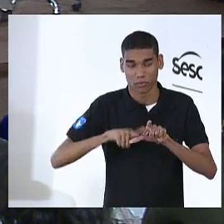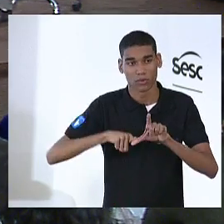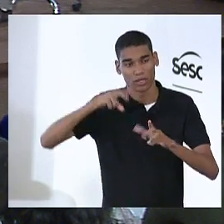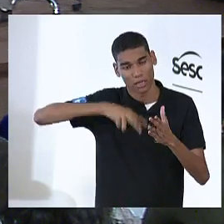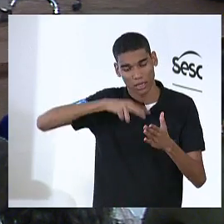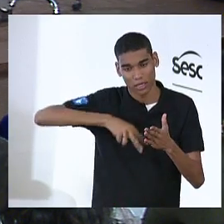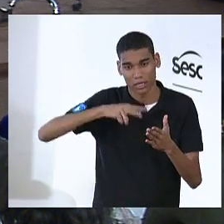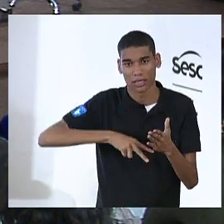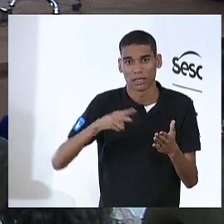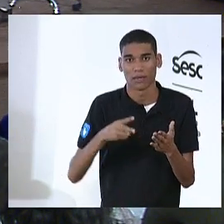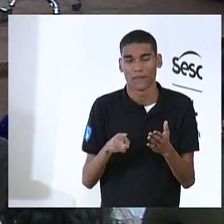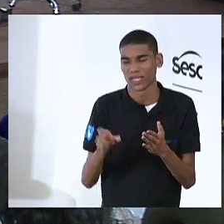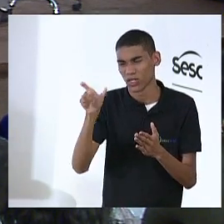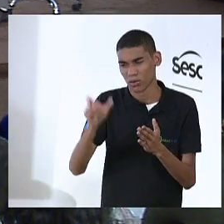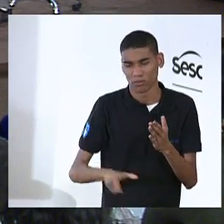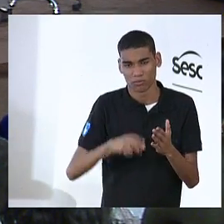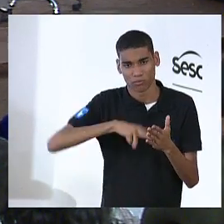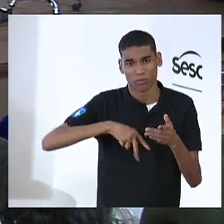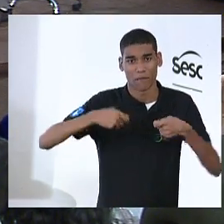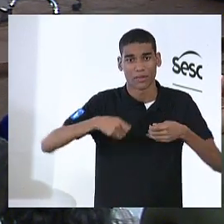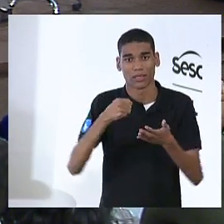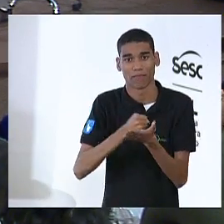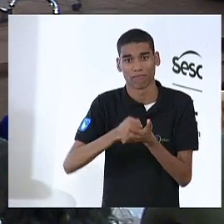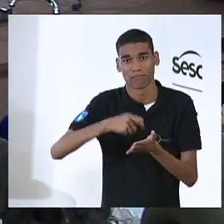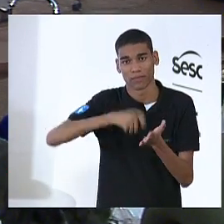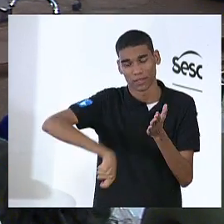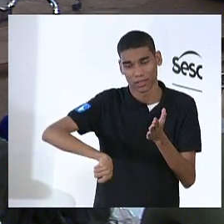para votar. Não era bem comprovação, mas tinha que assinar um negócio lá.